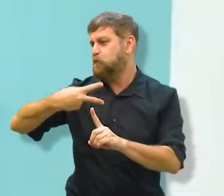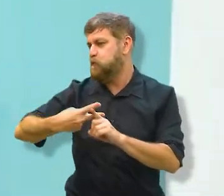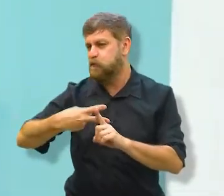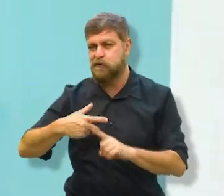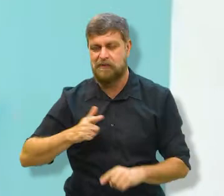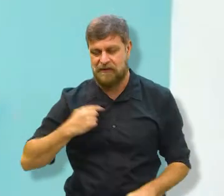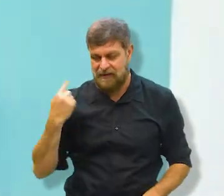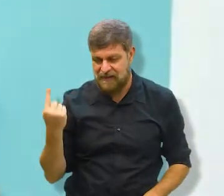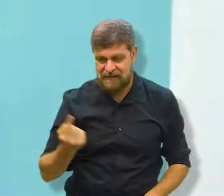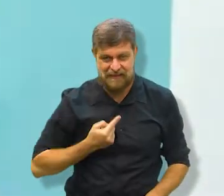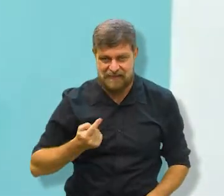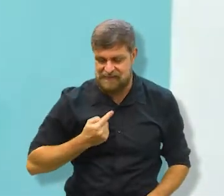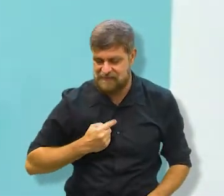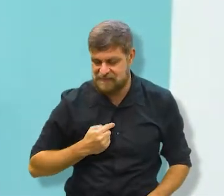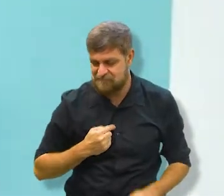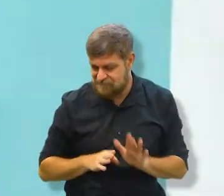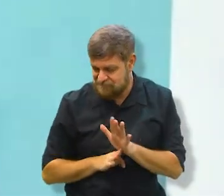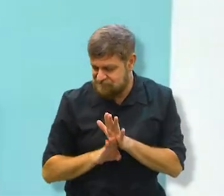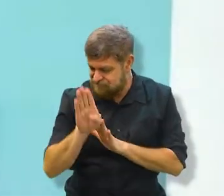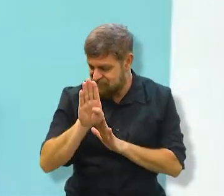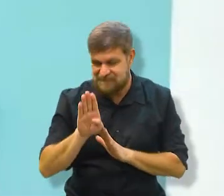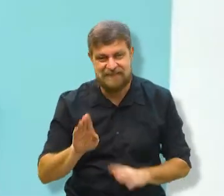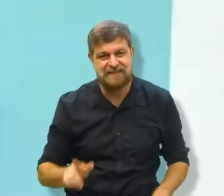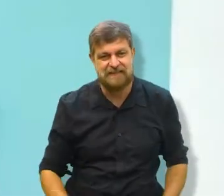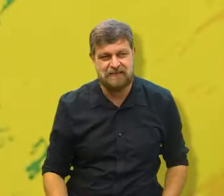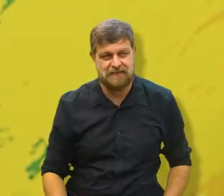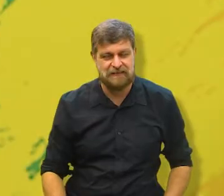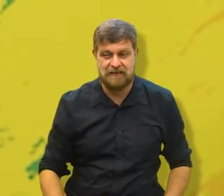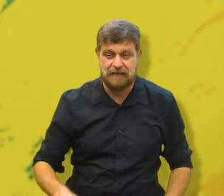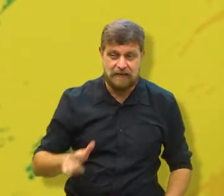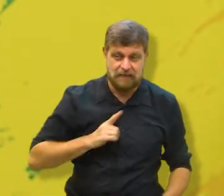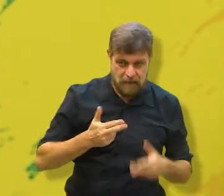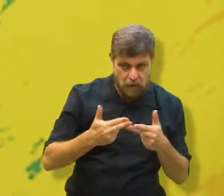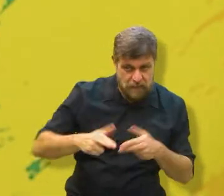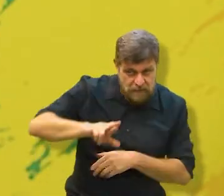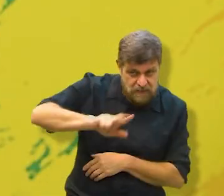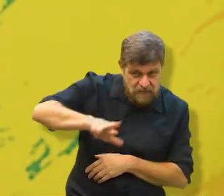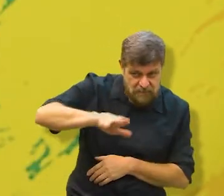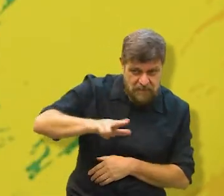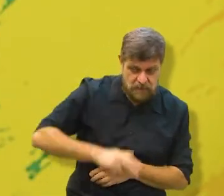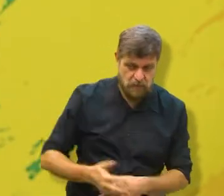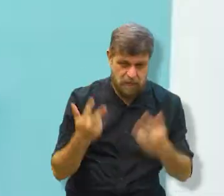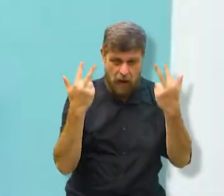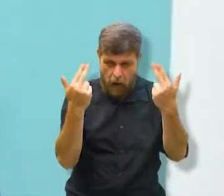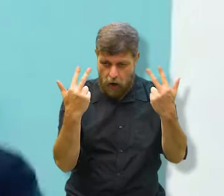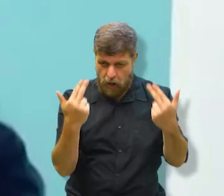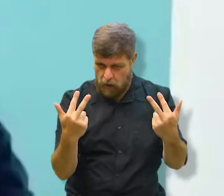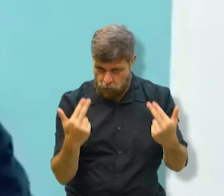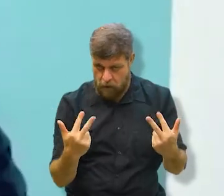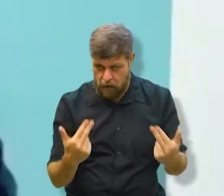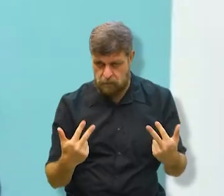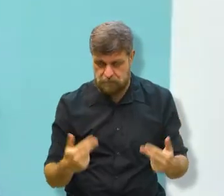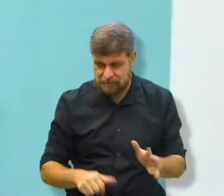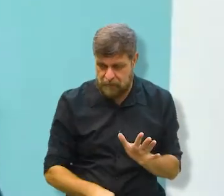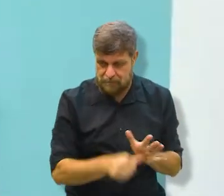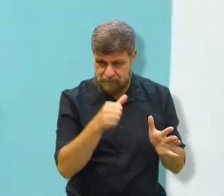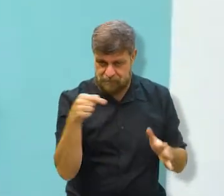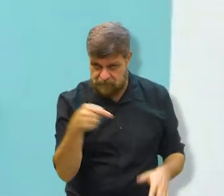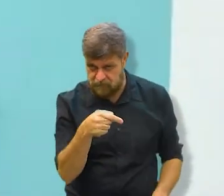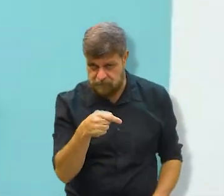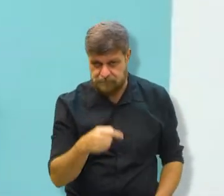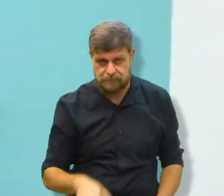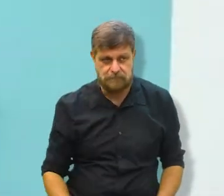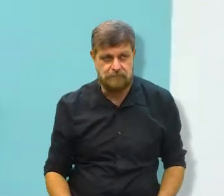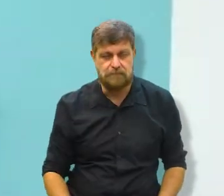só, só aumenta. Então, Vai ter alguma coisa de diferente ou não? Vai seguir exatamente como foi a